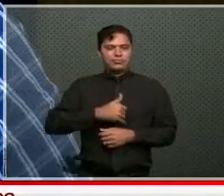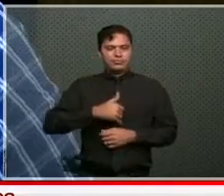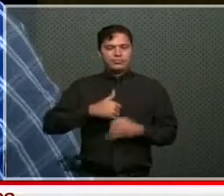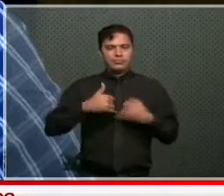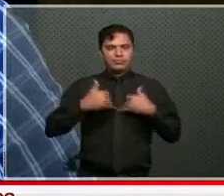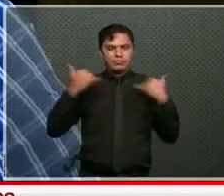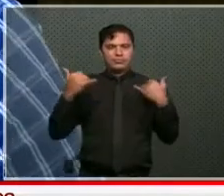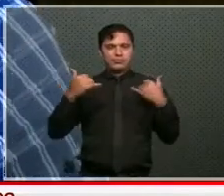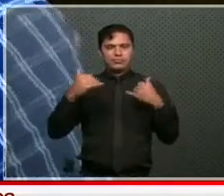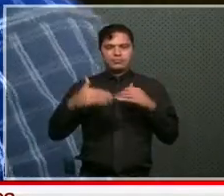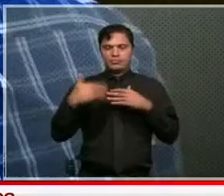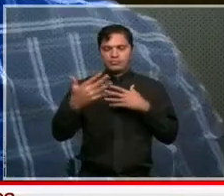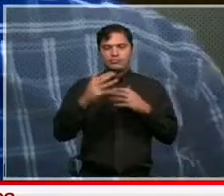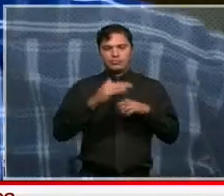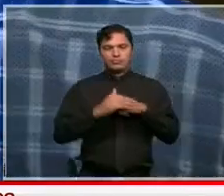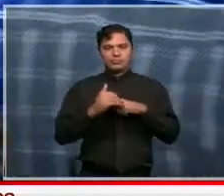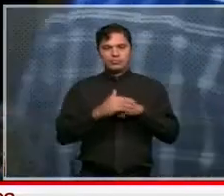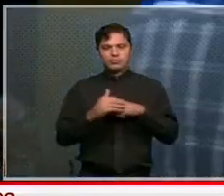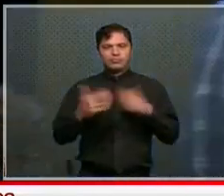conforto demais